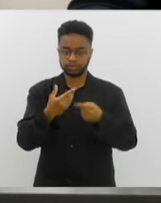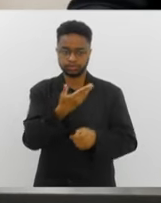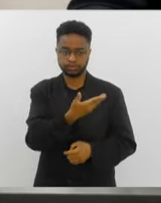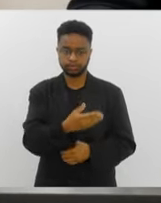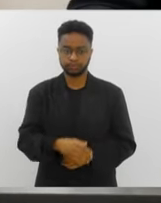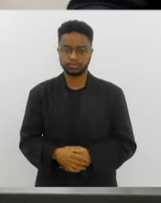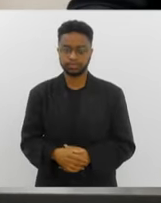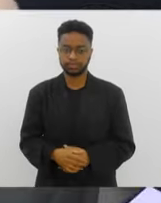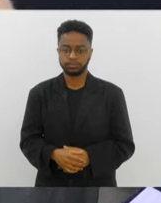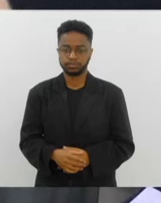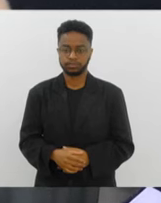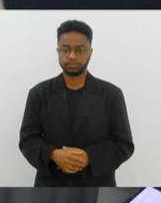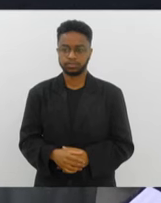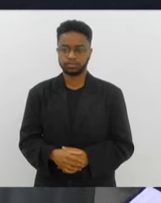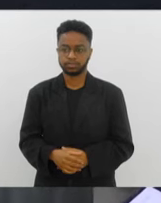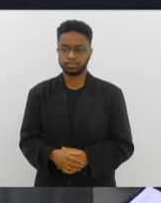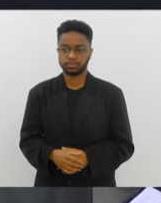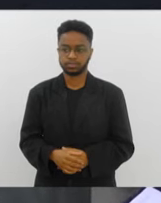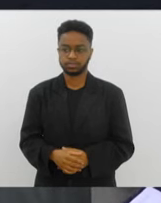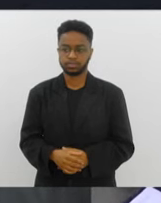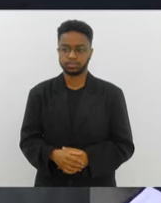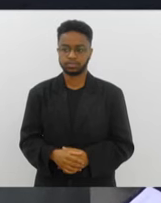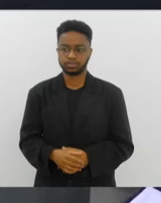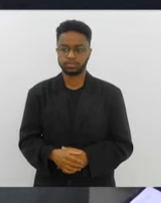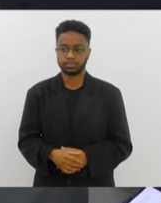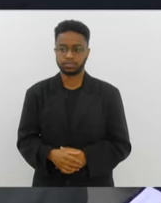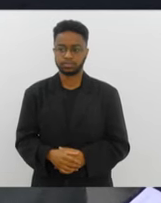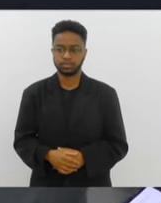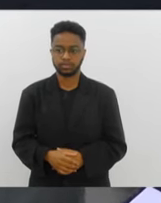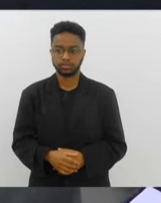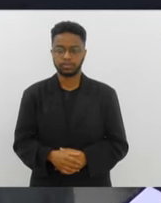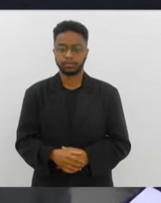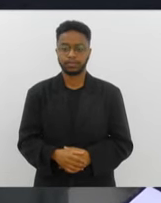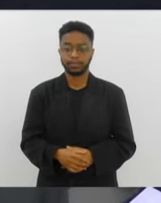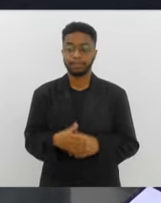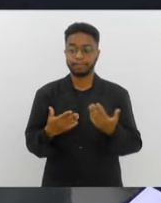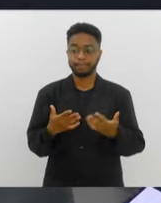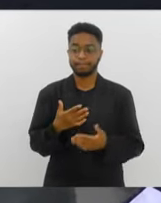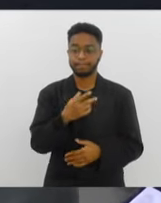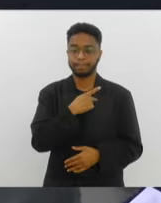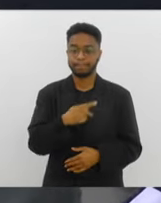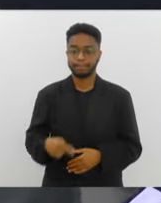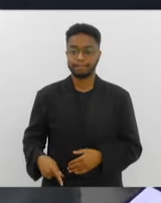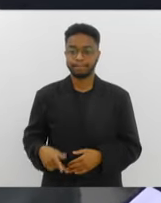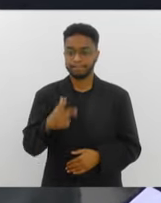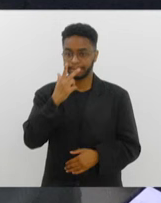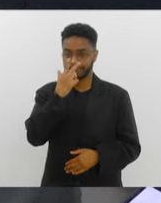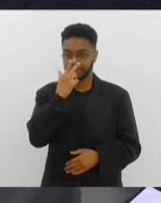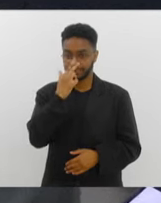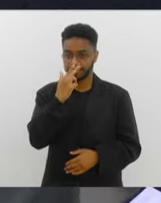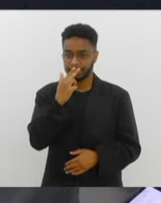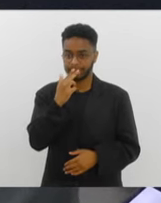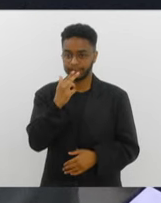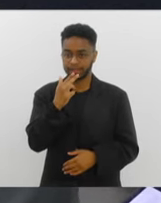Paulo. Senhor presidente. Parece até que... Posso? Luiz Paulo, antes de falar que,